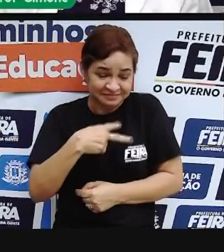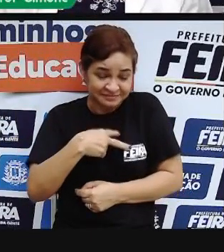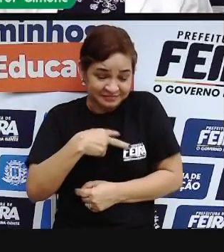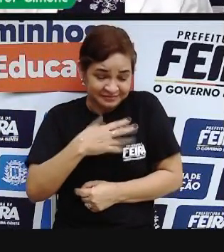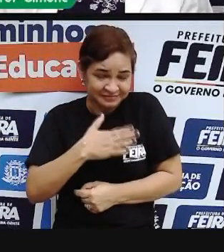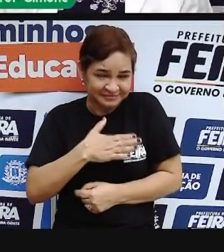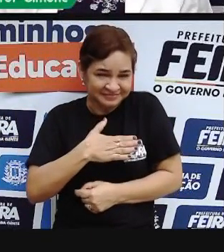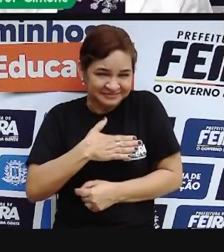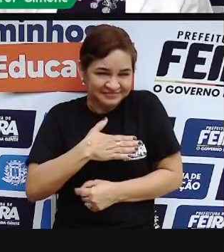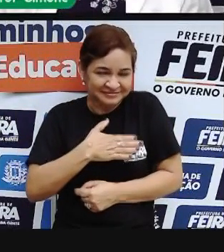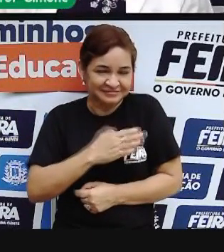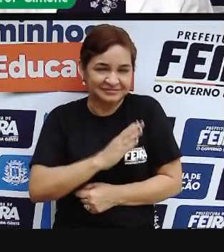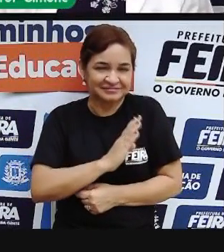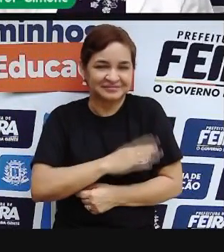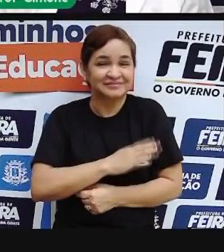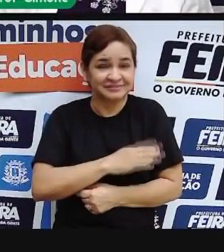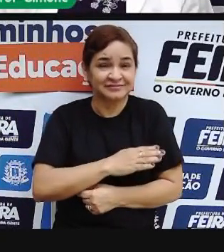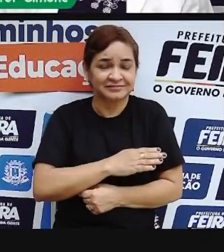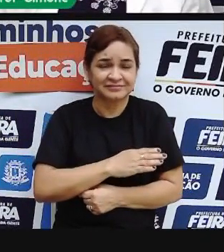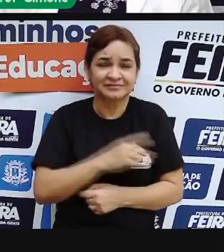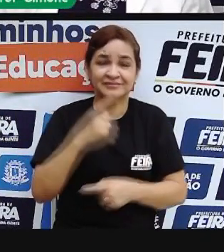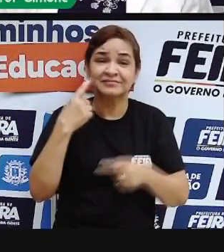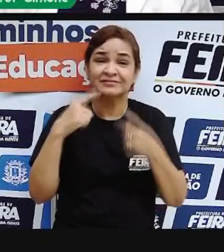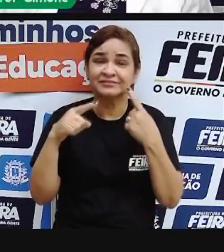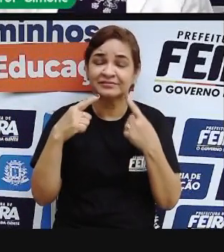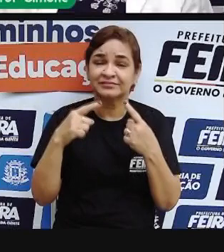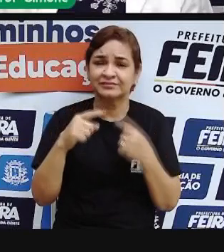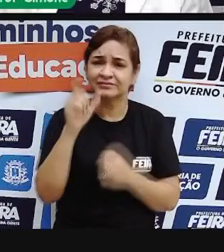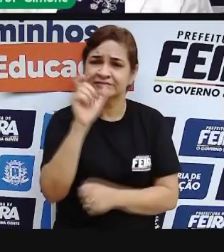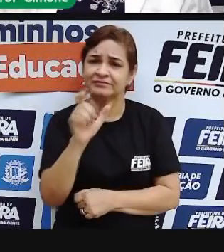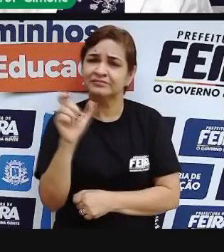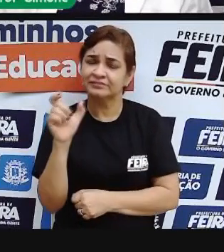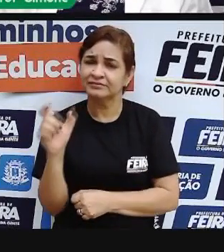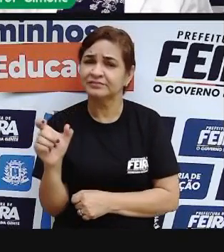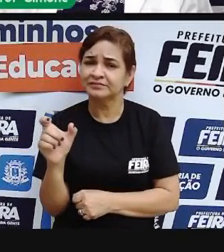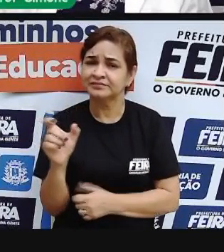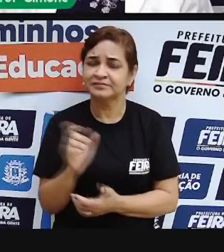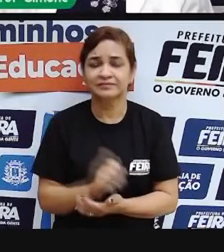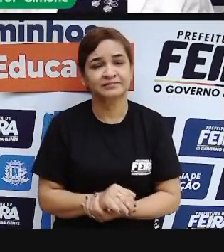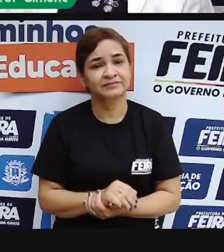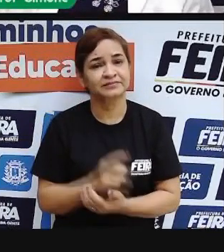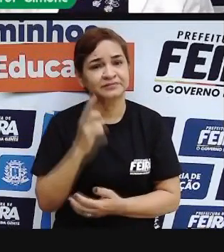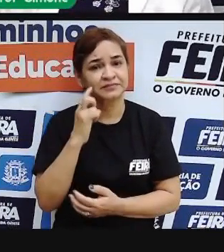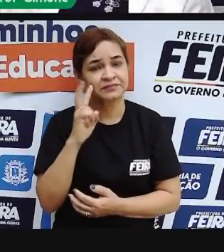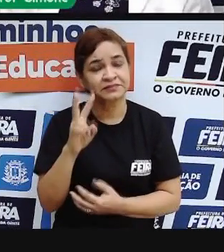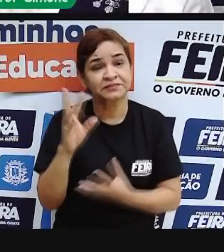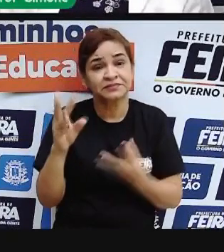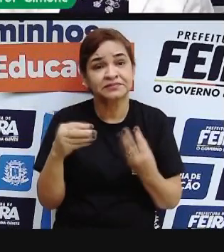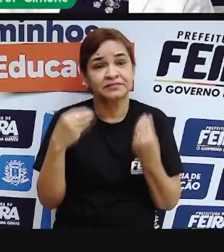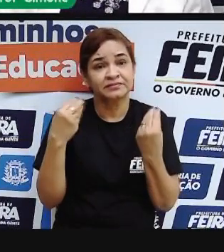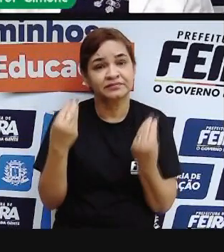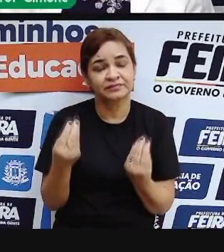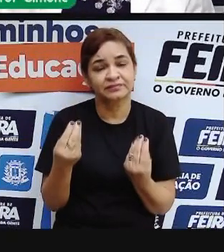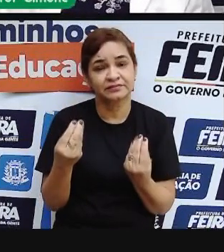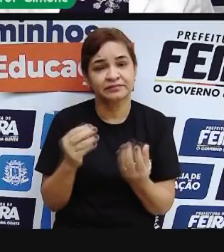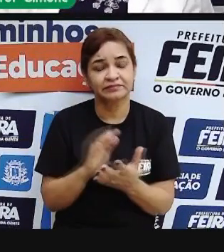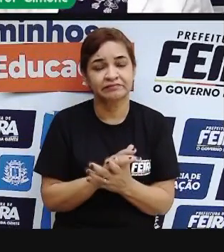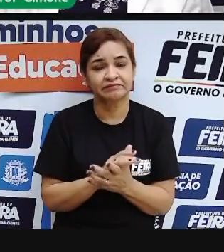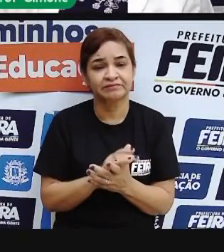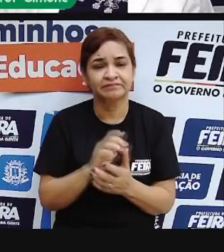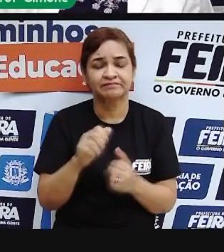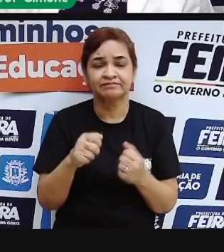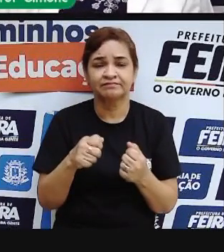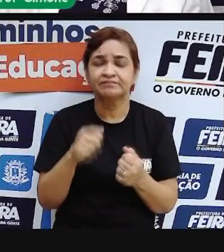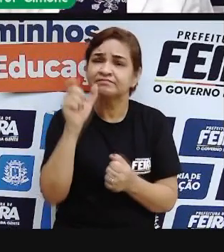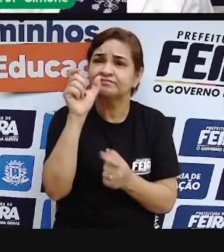meu coração. Nessa canção tem algumas palavras que a gente vai destacar como sendo símbolos do São